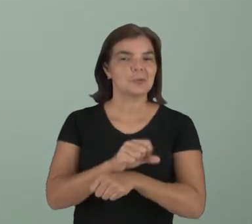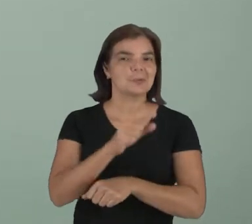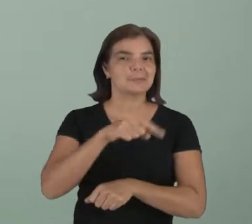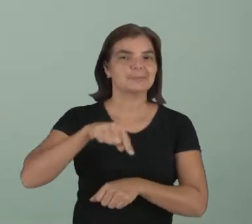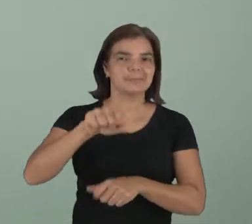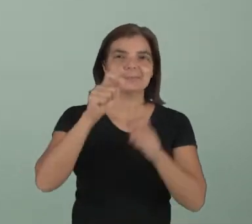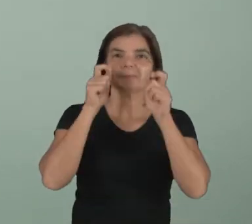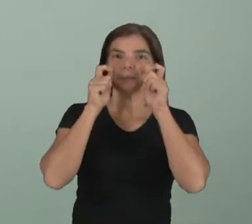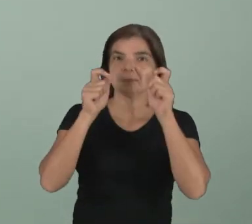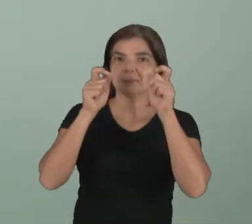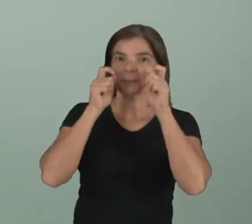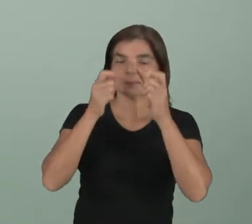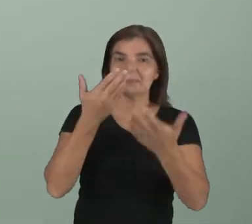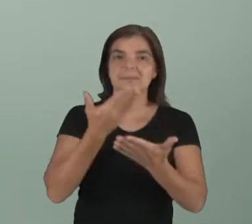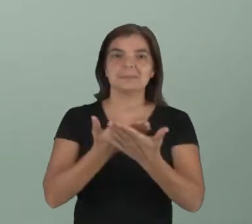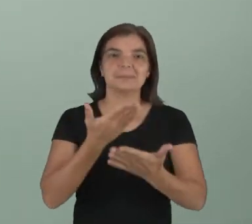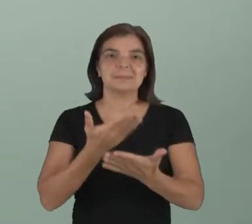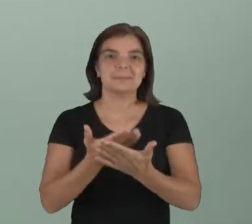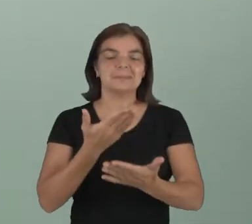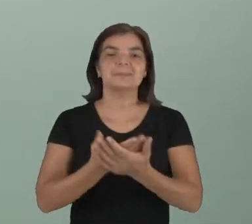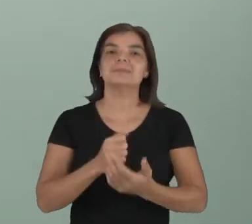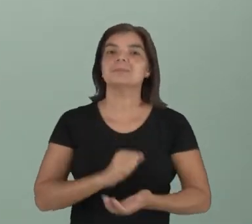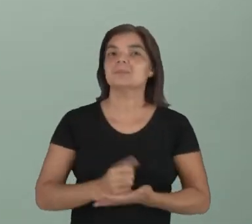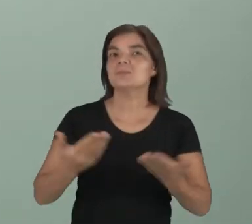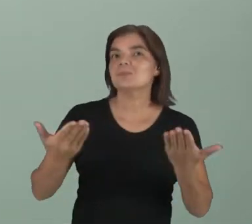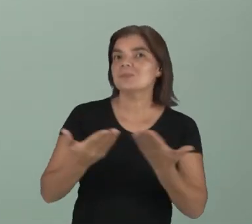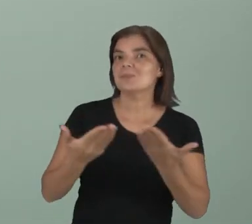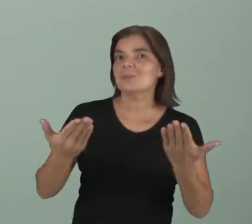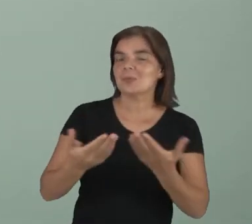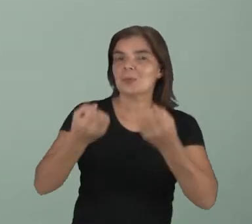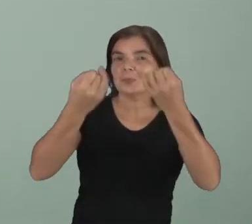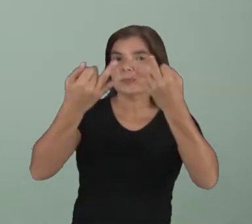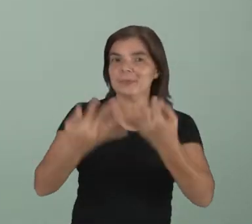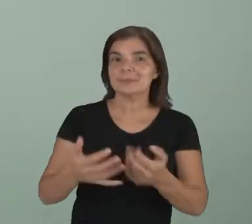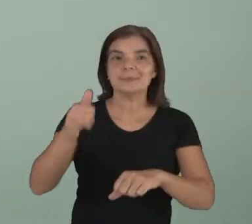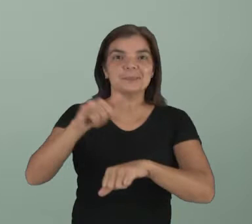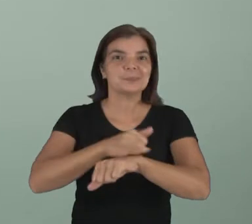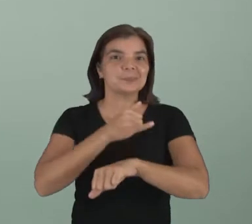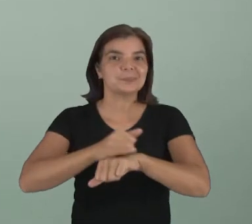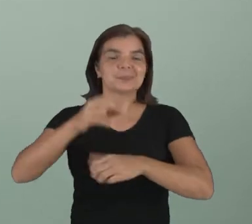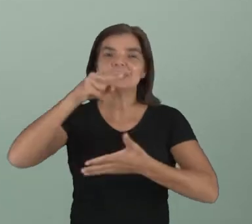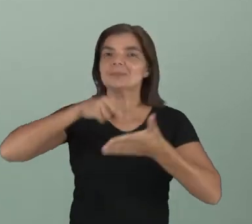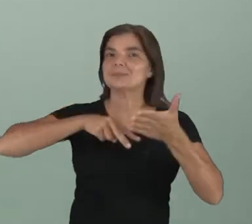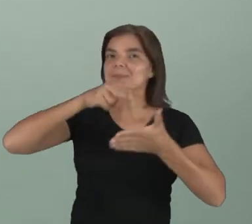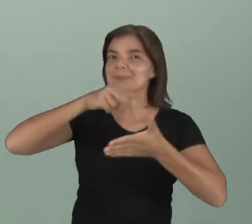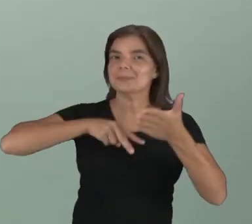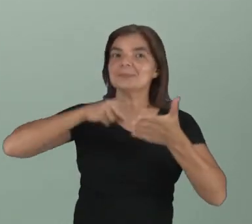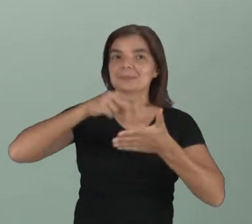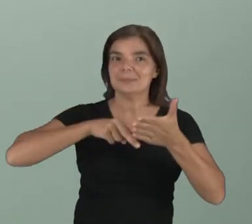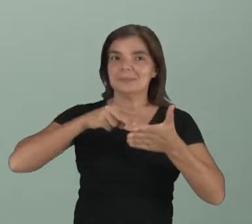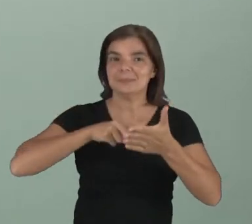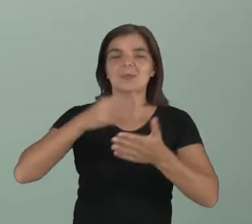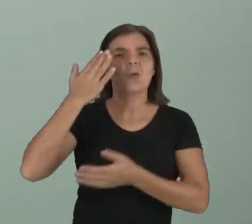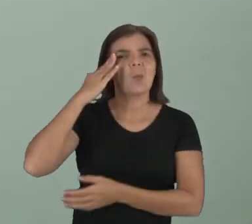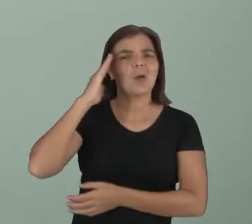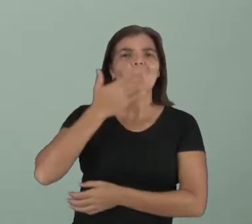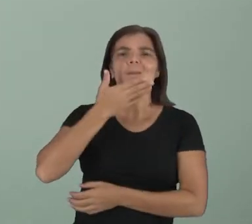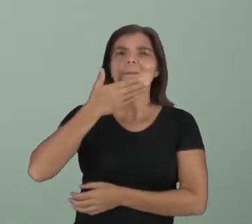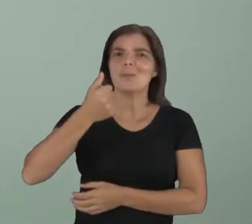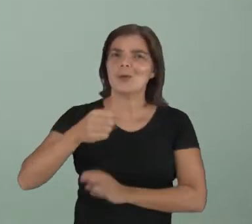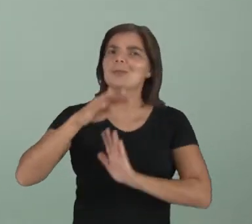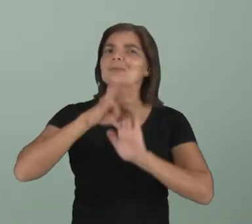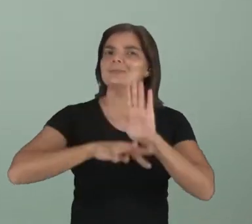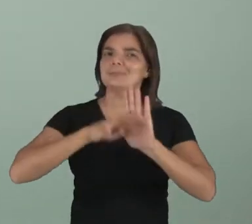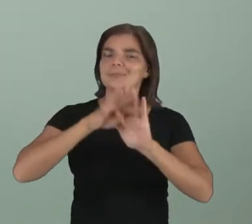vocês prestem bastante atenção nessa aula, porque hoje nós vamos falar sobre estratégias de leitura para compreender melhor